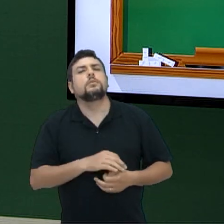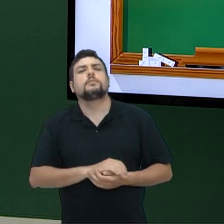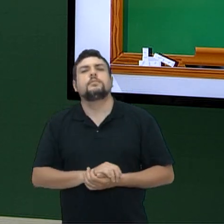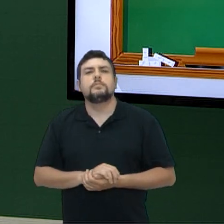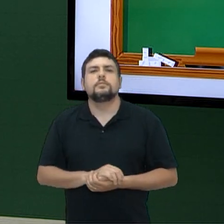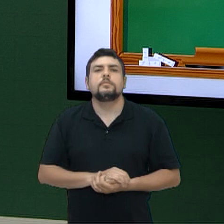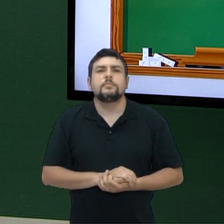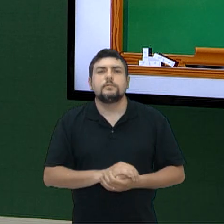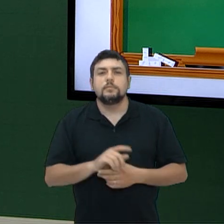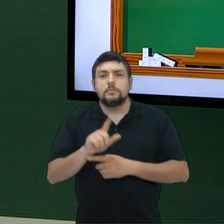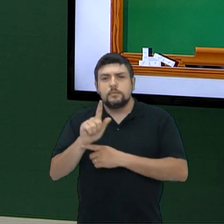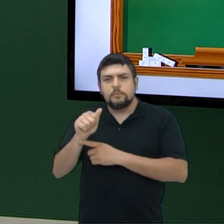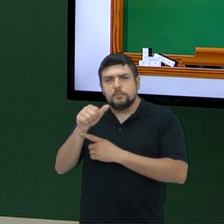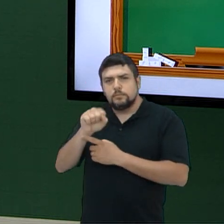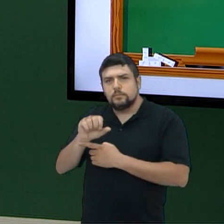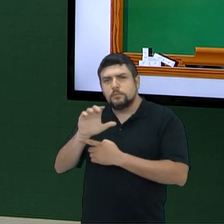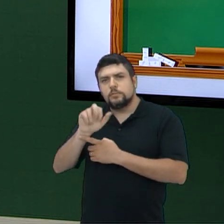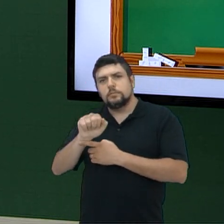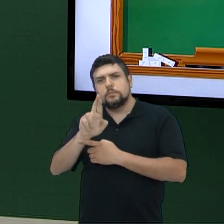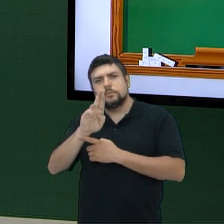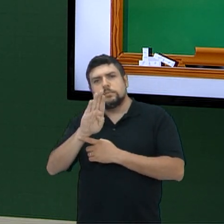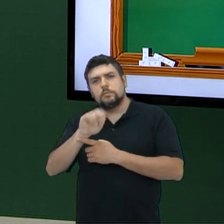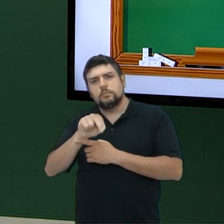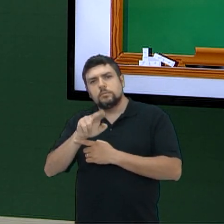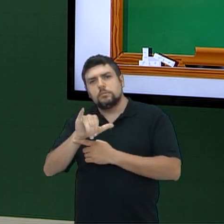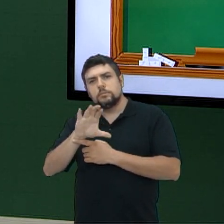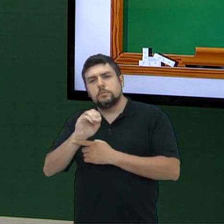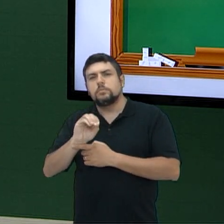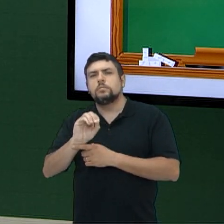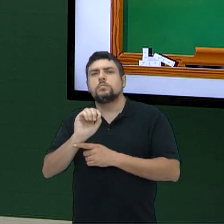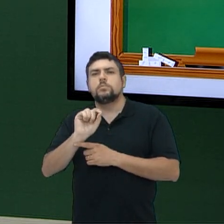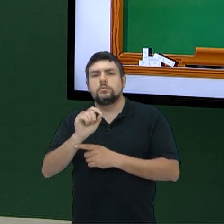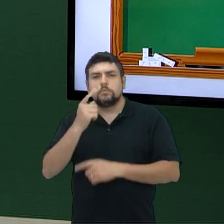Exatamente! A fórmula molecular do gás carbônico é